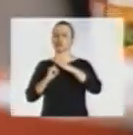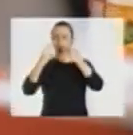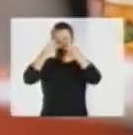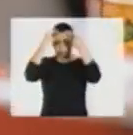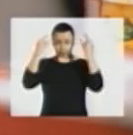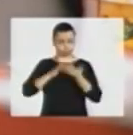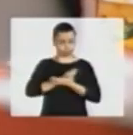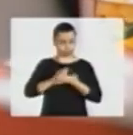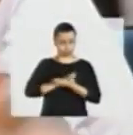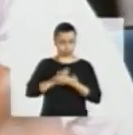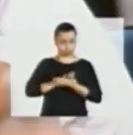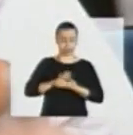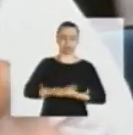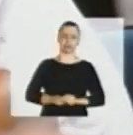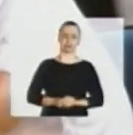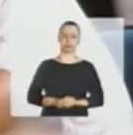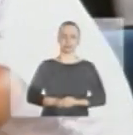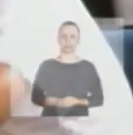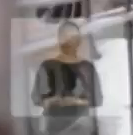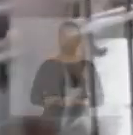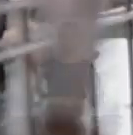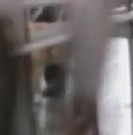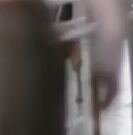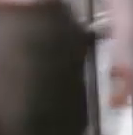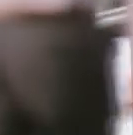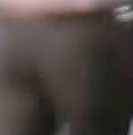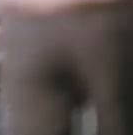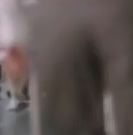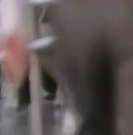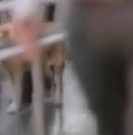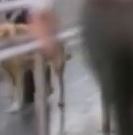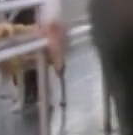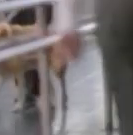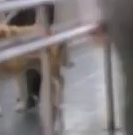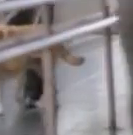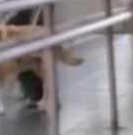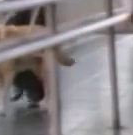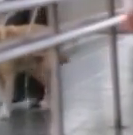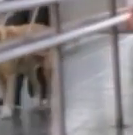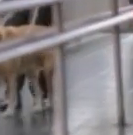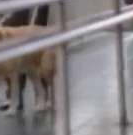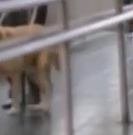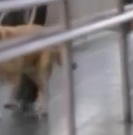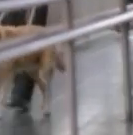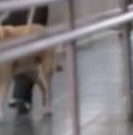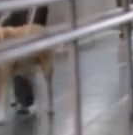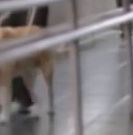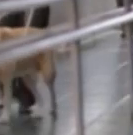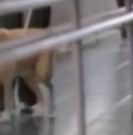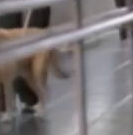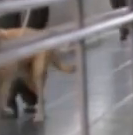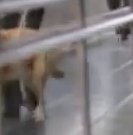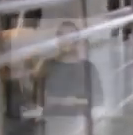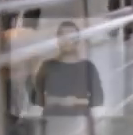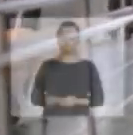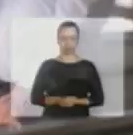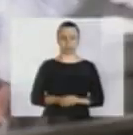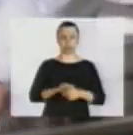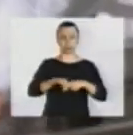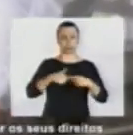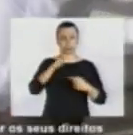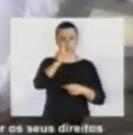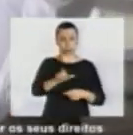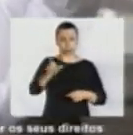pais e entidades filantrópicas homem com cão guia caminha por um corredor e conversa com uma moça letreiro animado inclusão